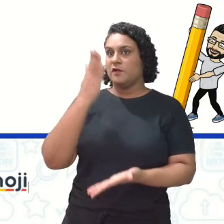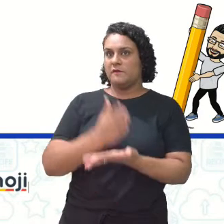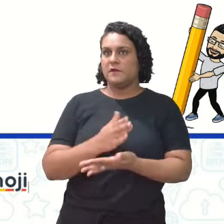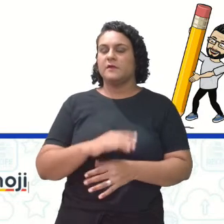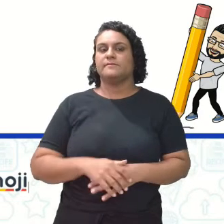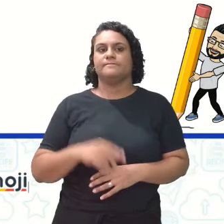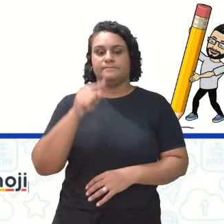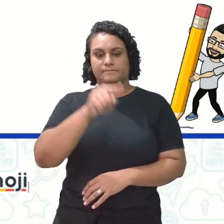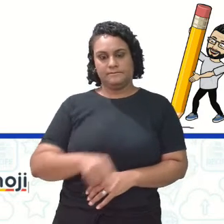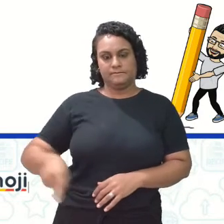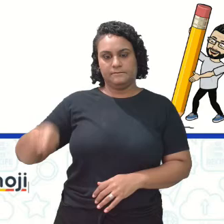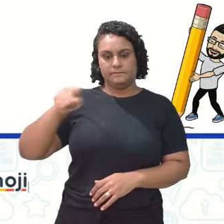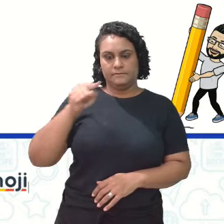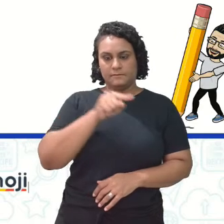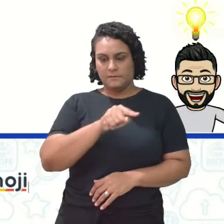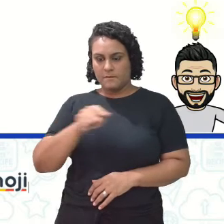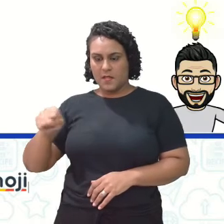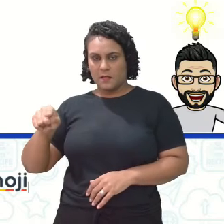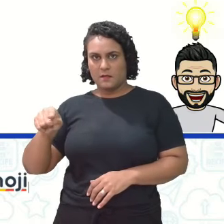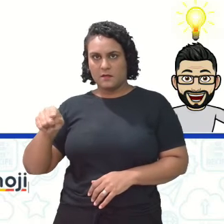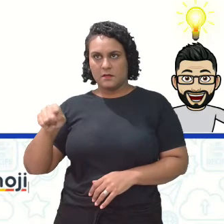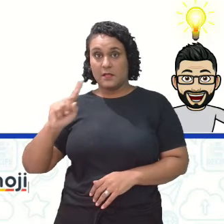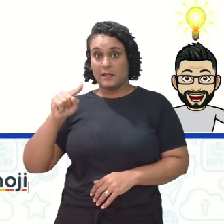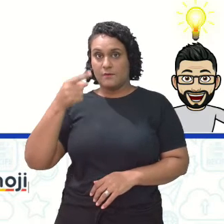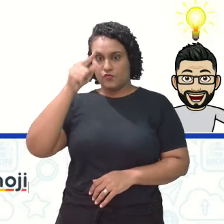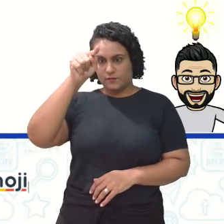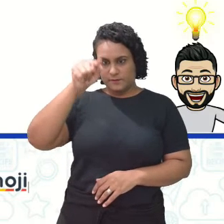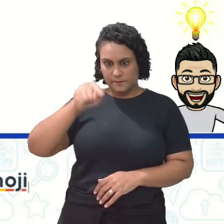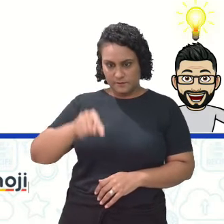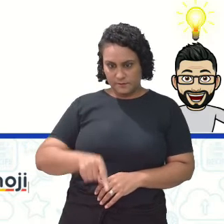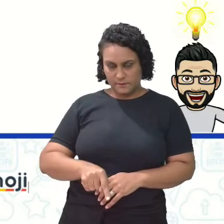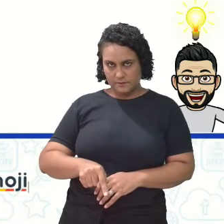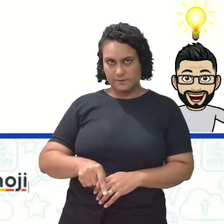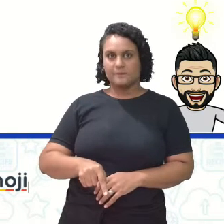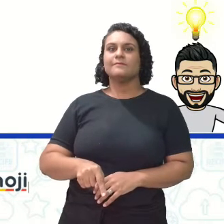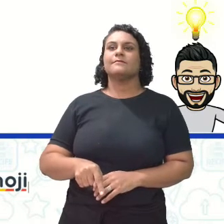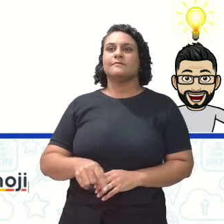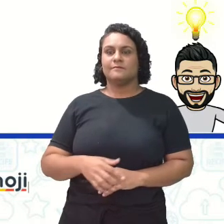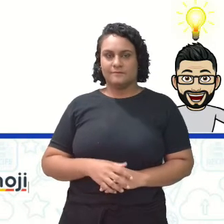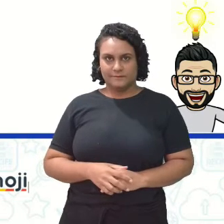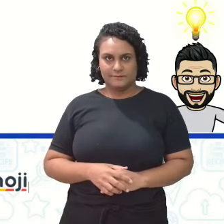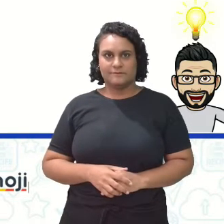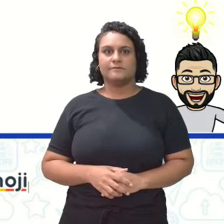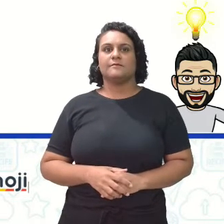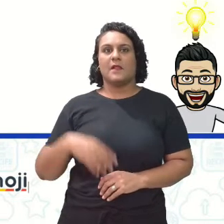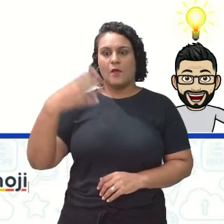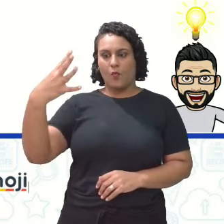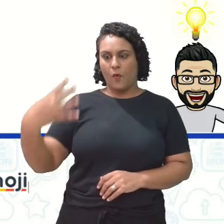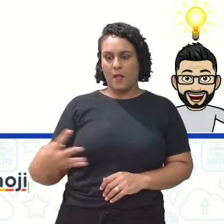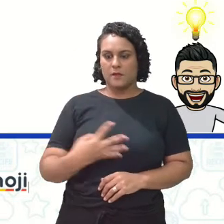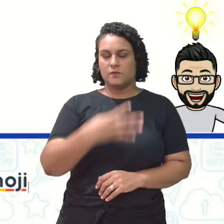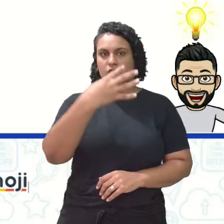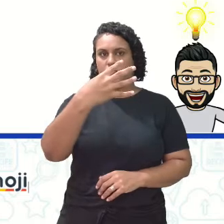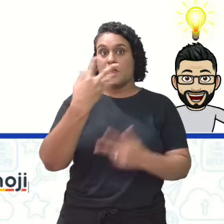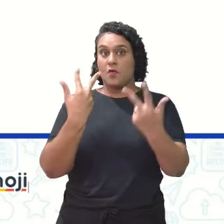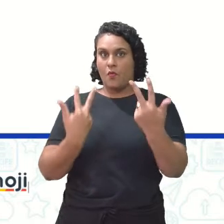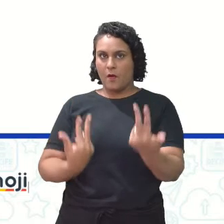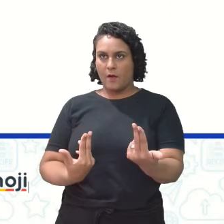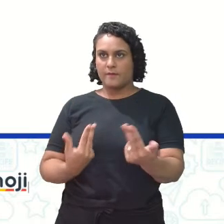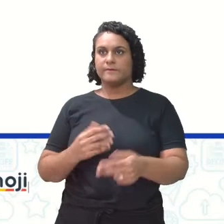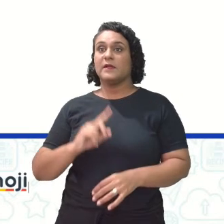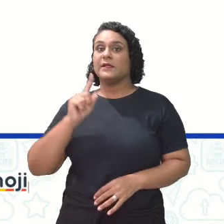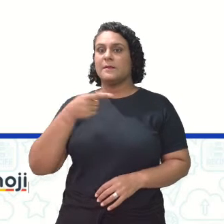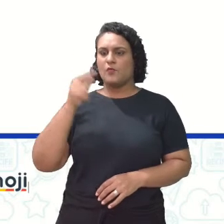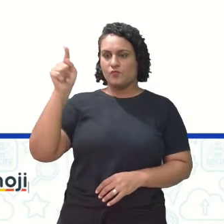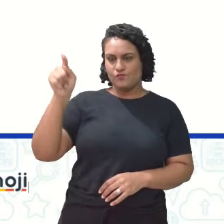Primeiro, dividir na metade. Depois, dividir aí em 4 setores, em 4 partes iguais, tá?